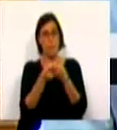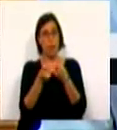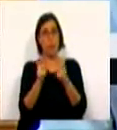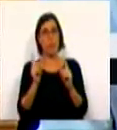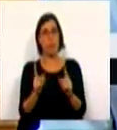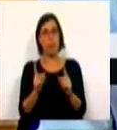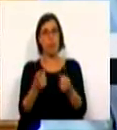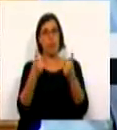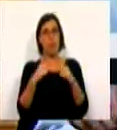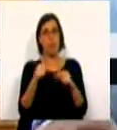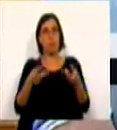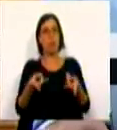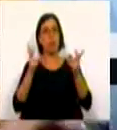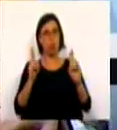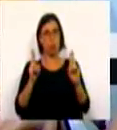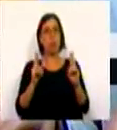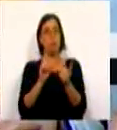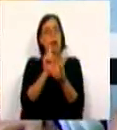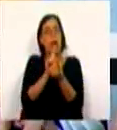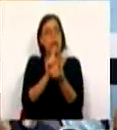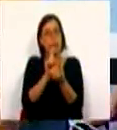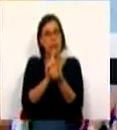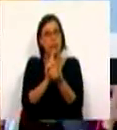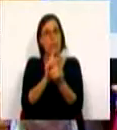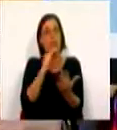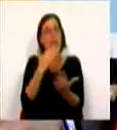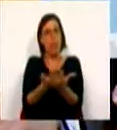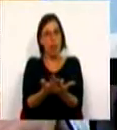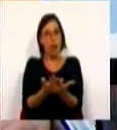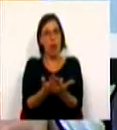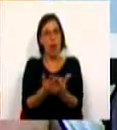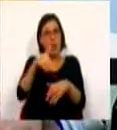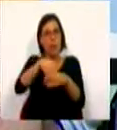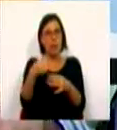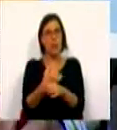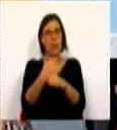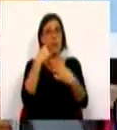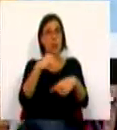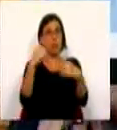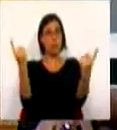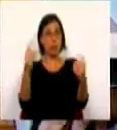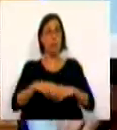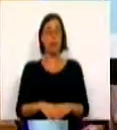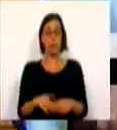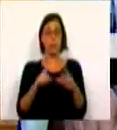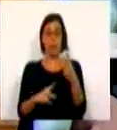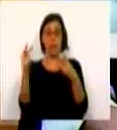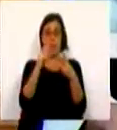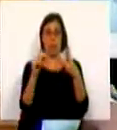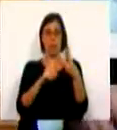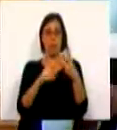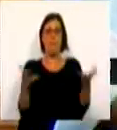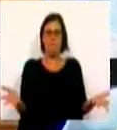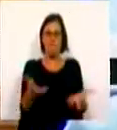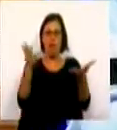proximidade e na disponibilidade do atendimento prestado nos serviços públicos. Em terceiro lugar,